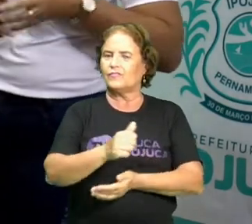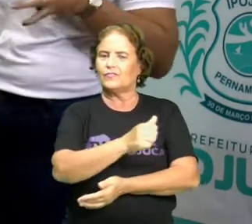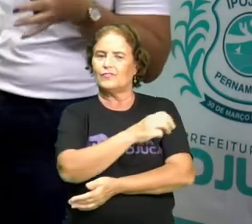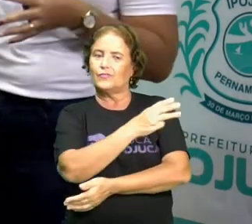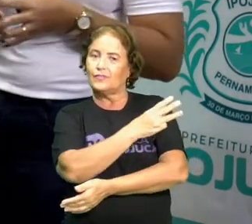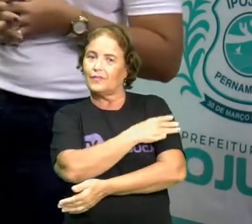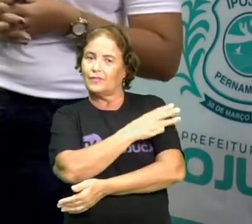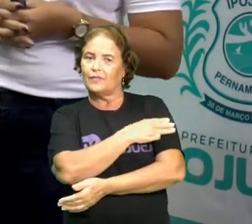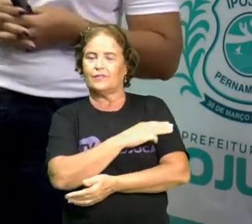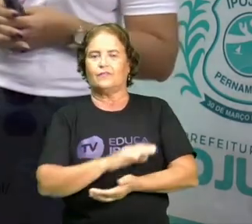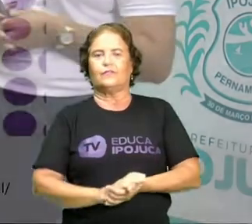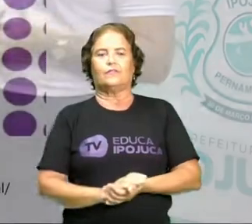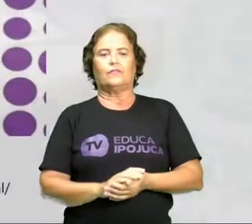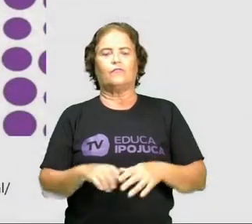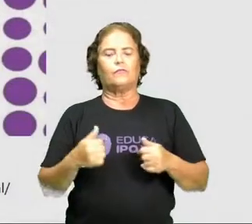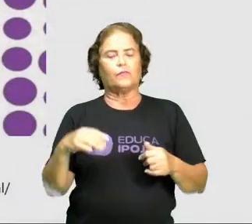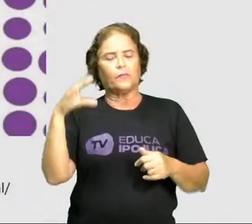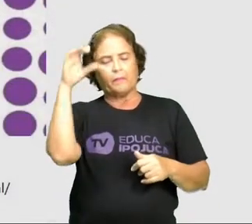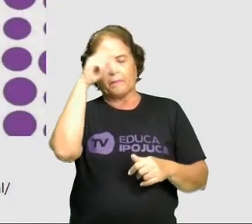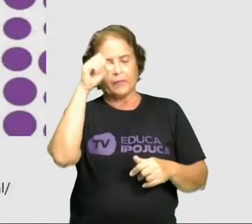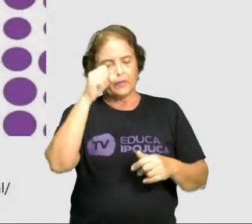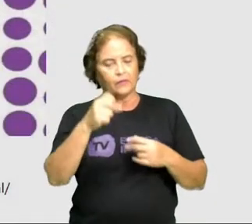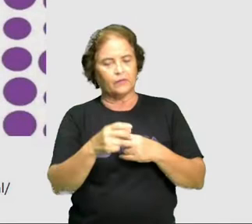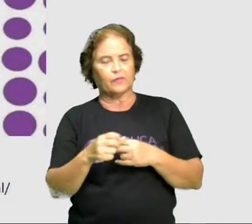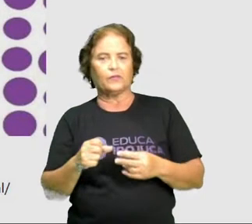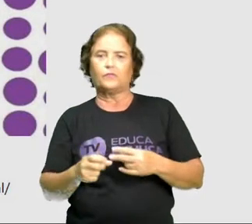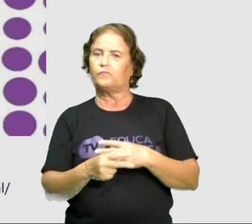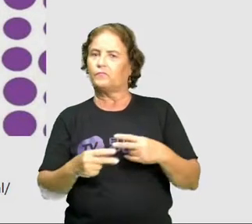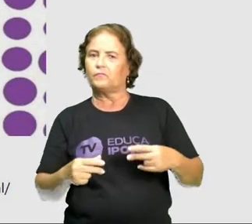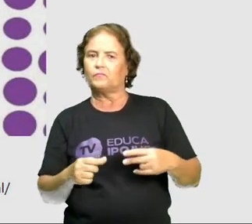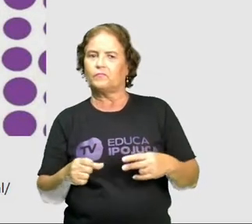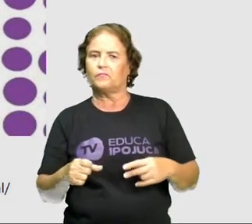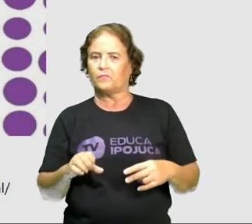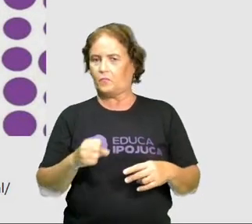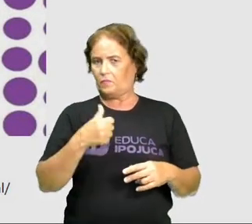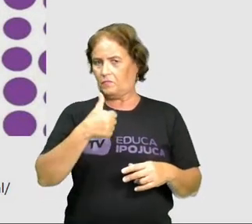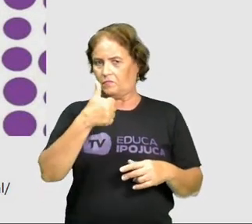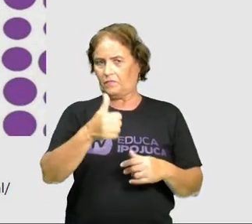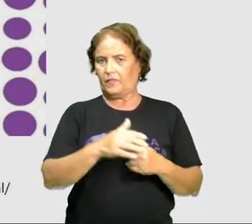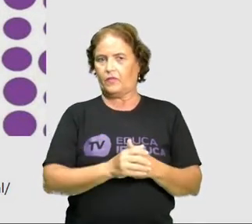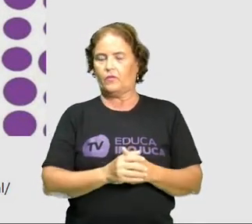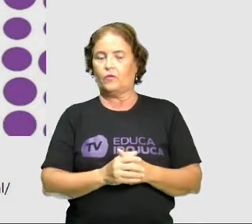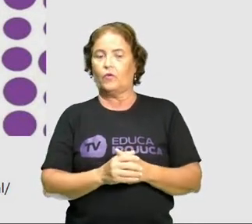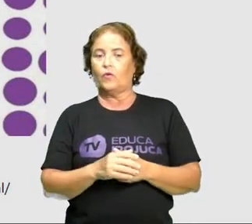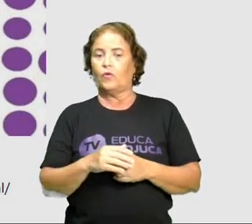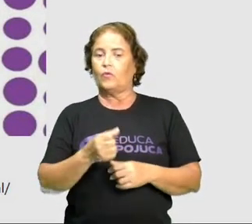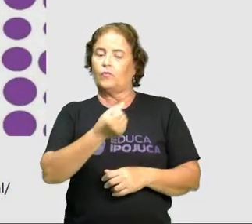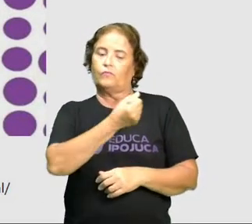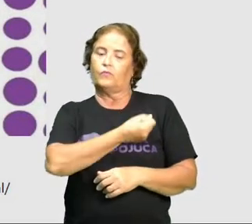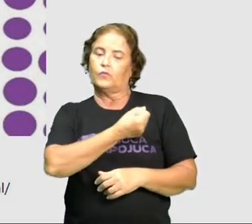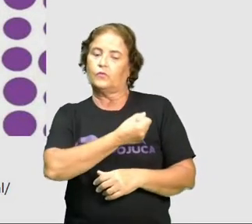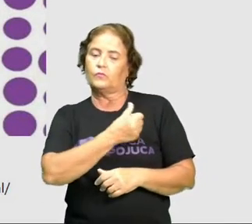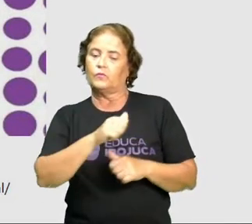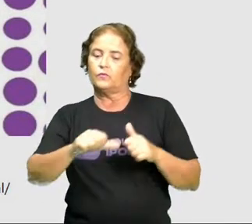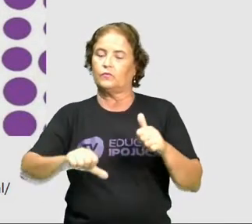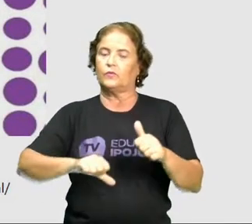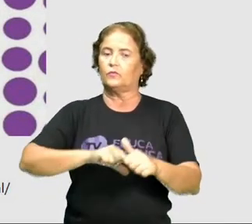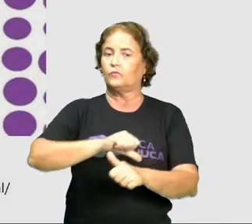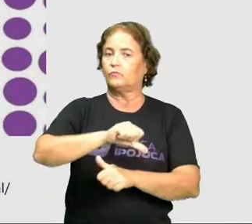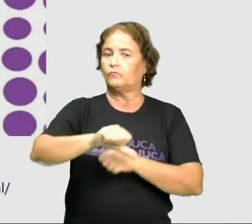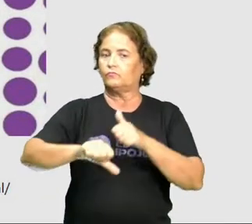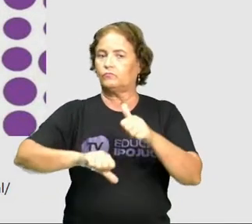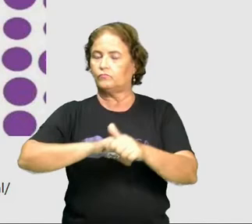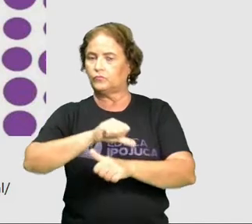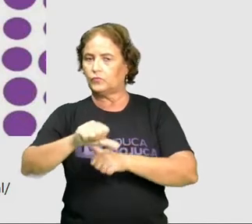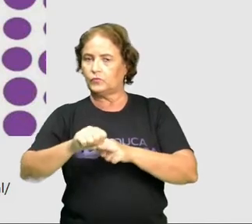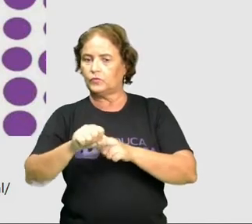coisa bastante interessante. Vê só. O número, quando ele vai mudando de posição, ele vai mudando o seu